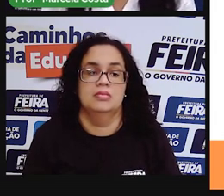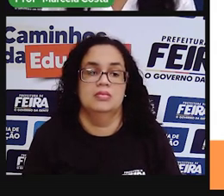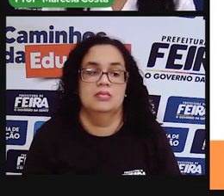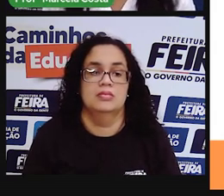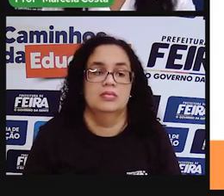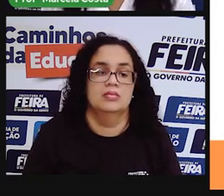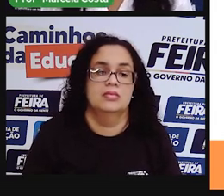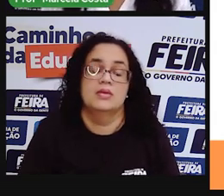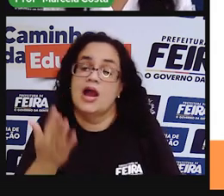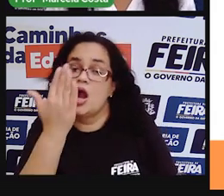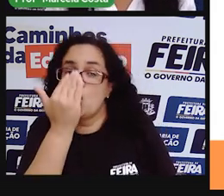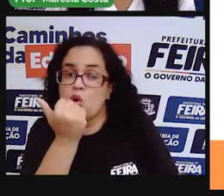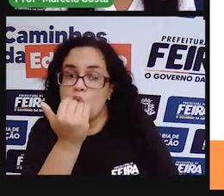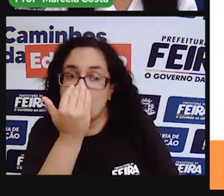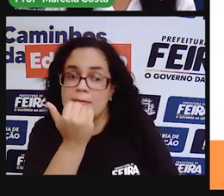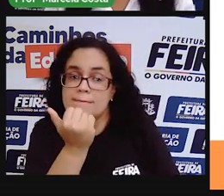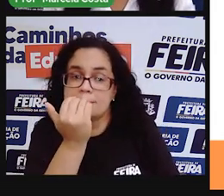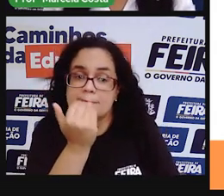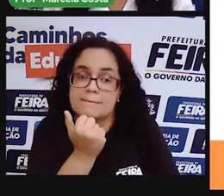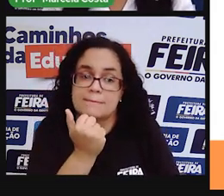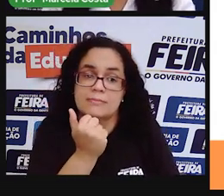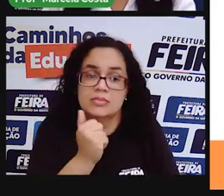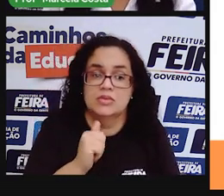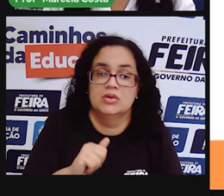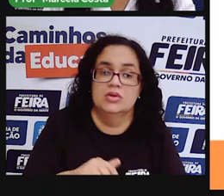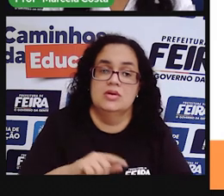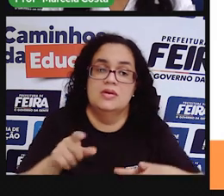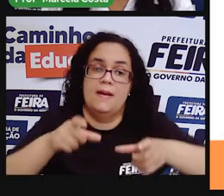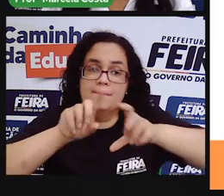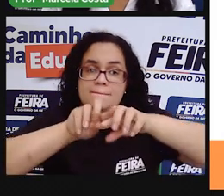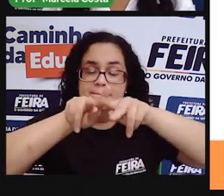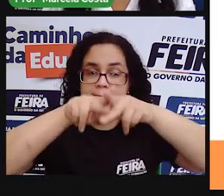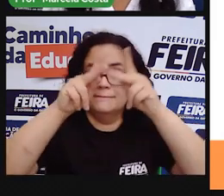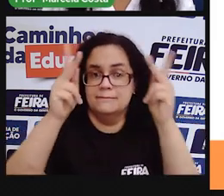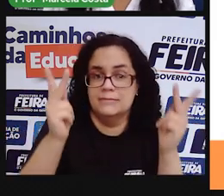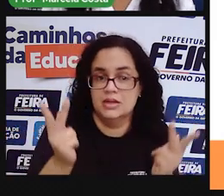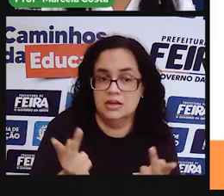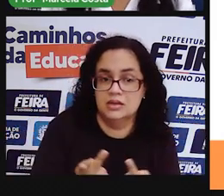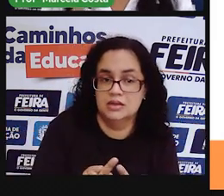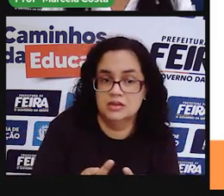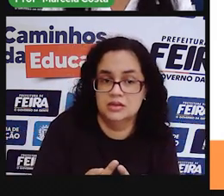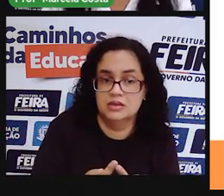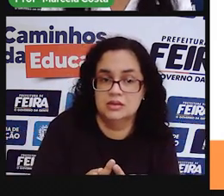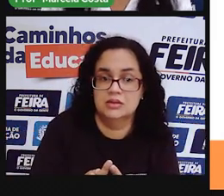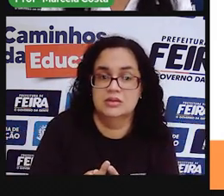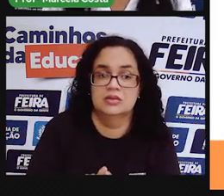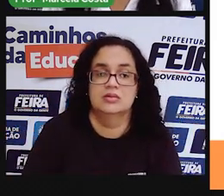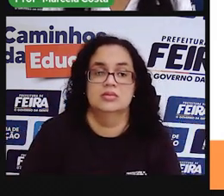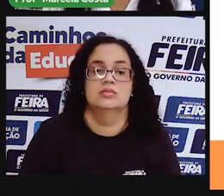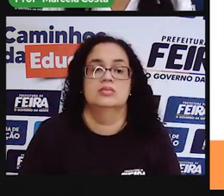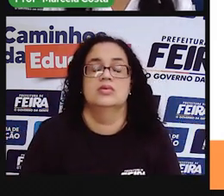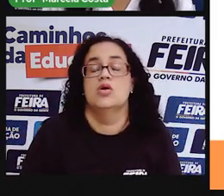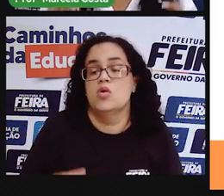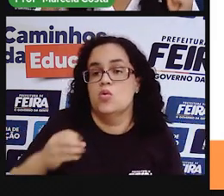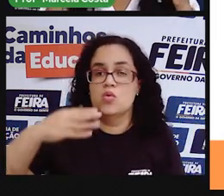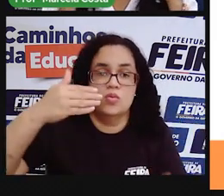se alimentar, você pode colocar um prato, fazer o desenho de um prato, de uma